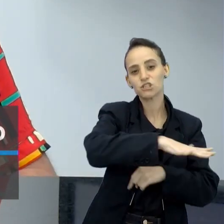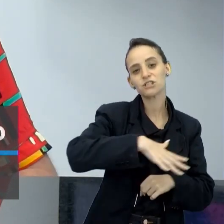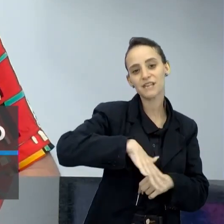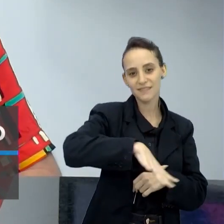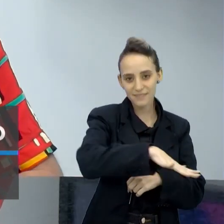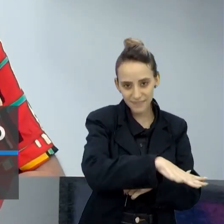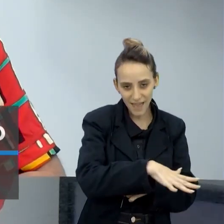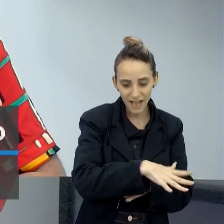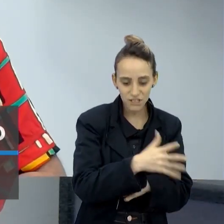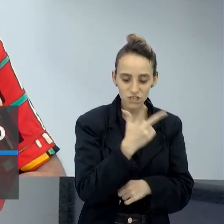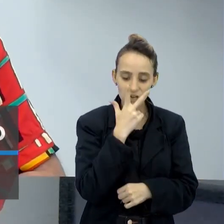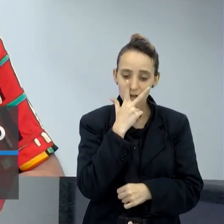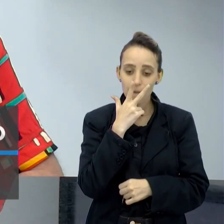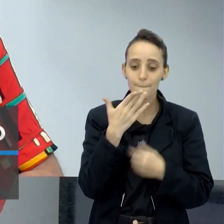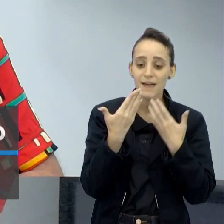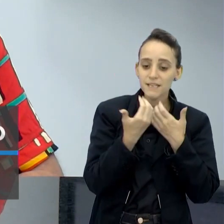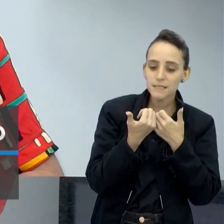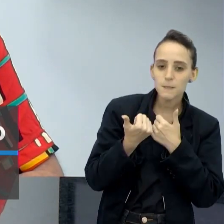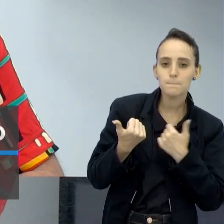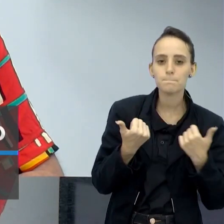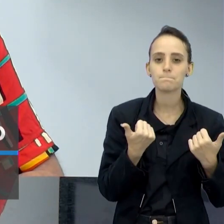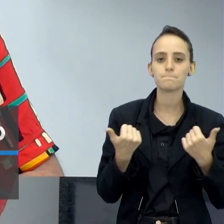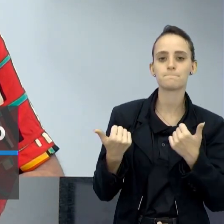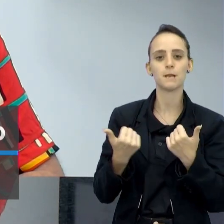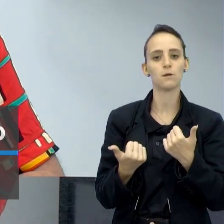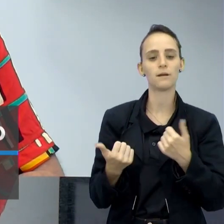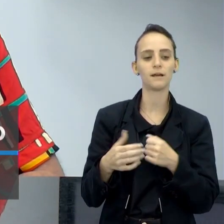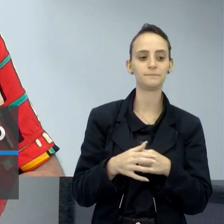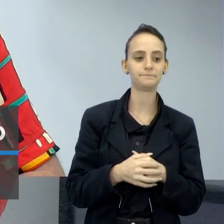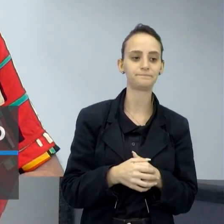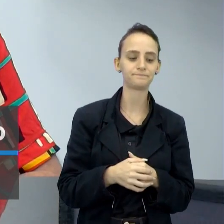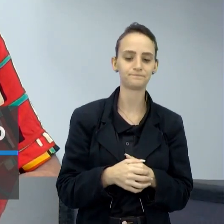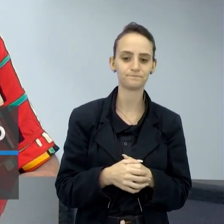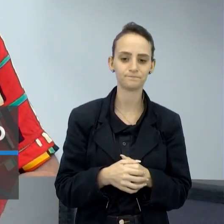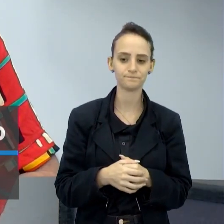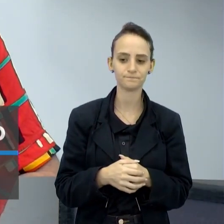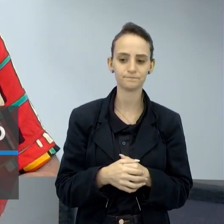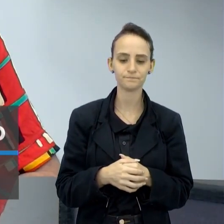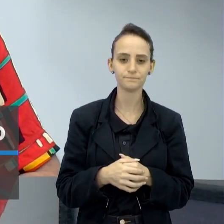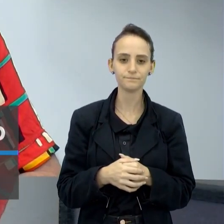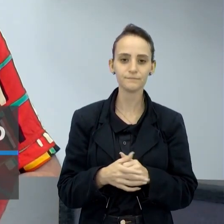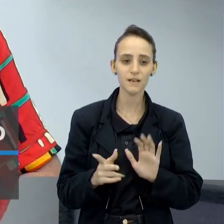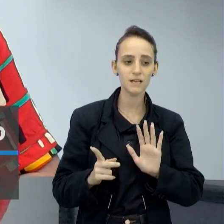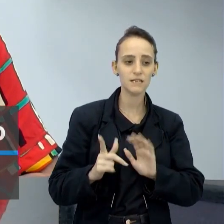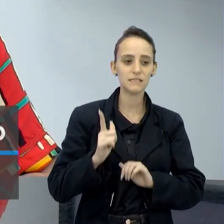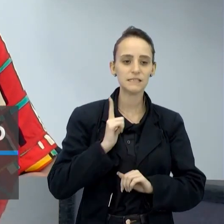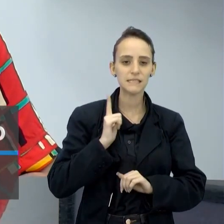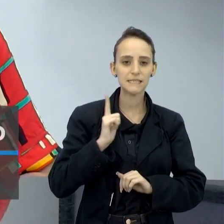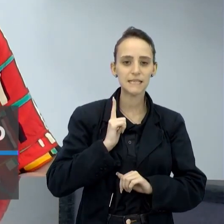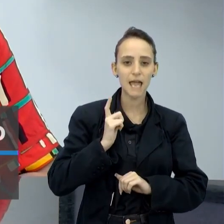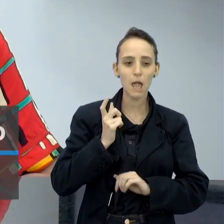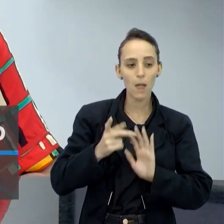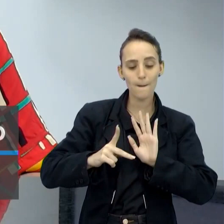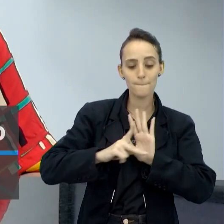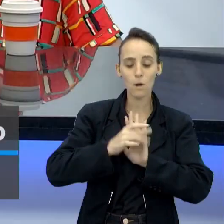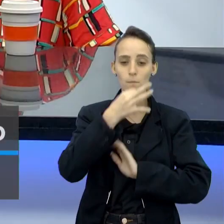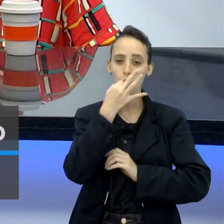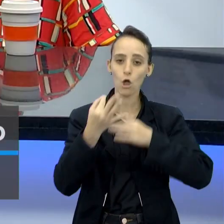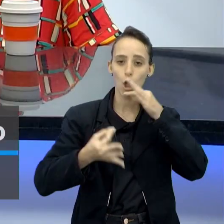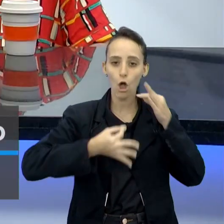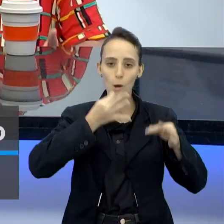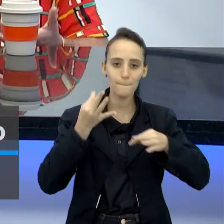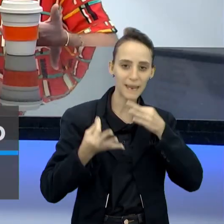trazer a possibilidade realmente de fazer um pensamento crítico, científico,